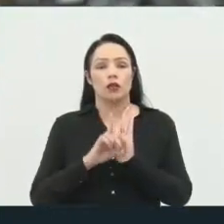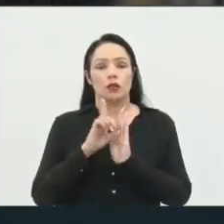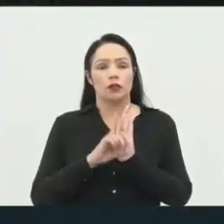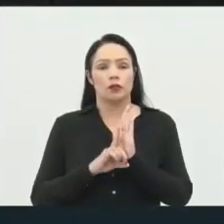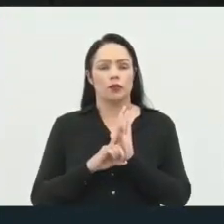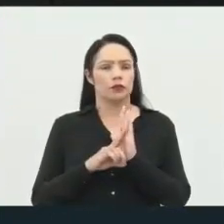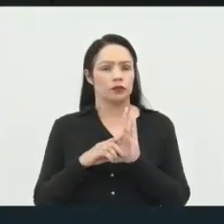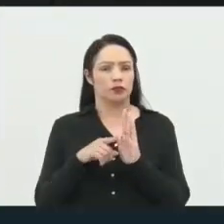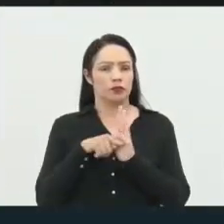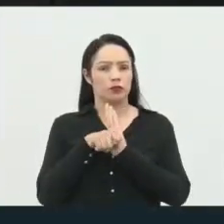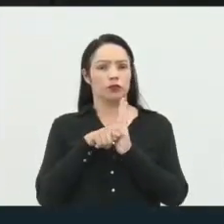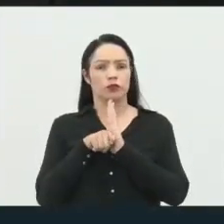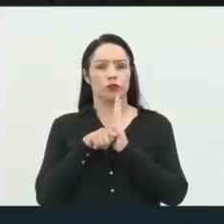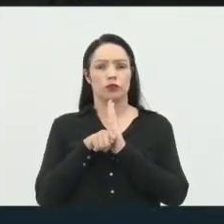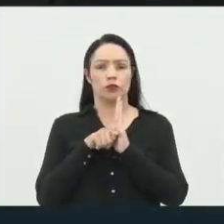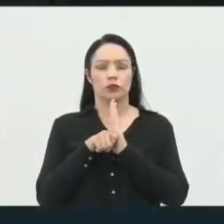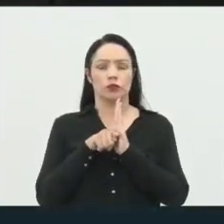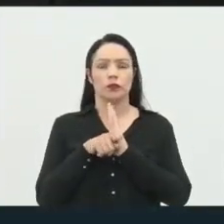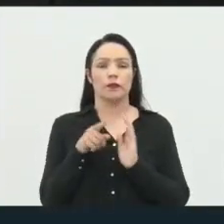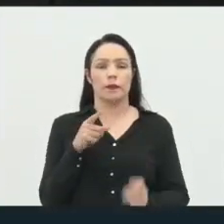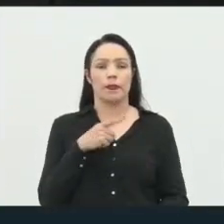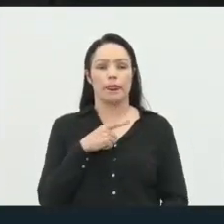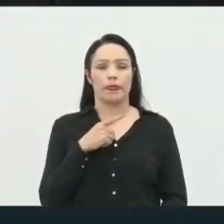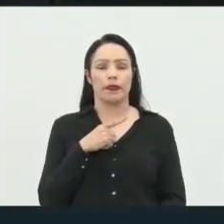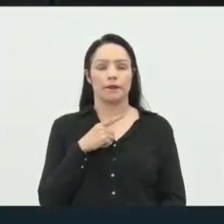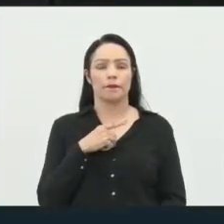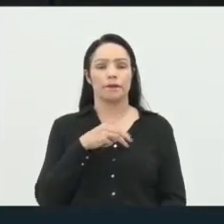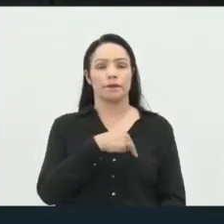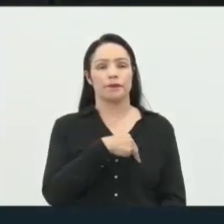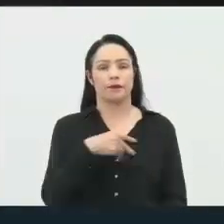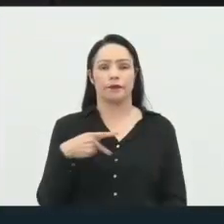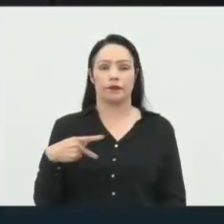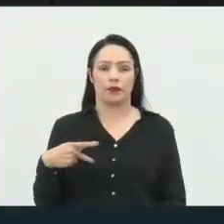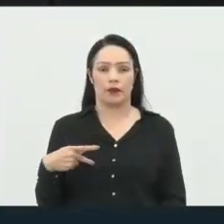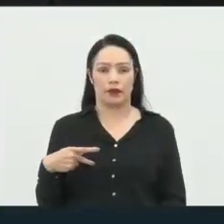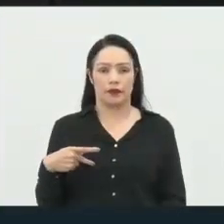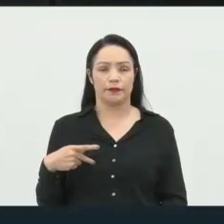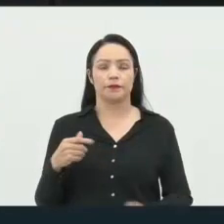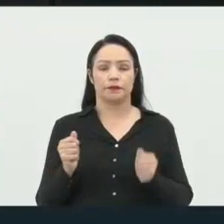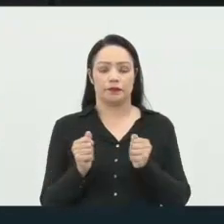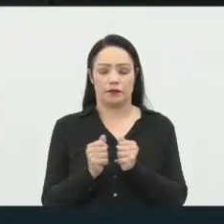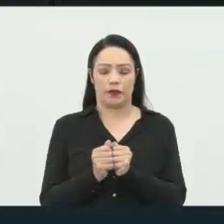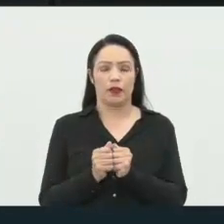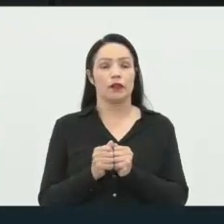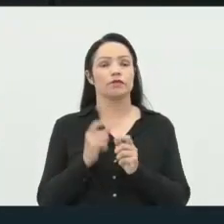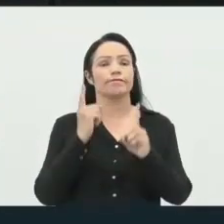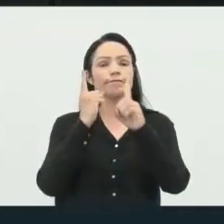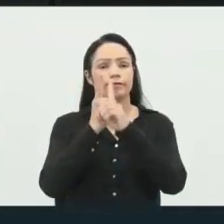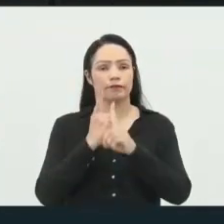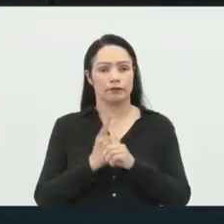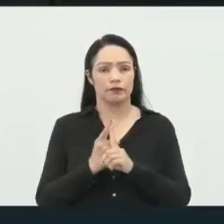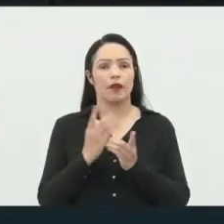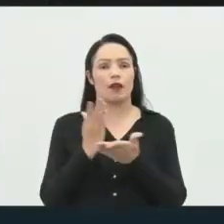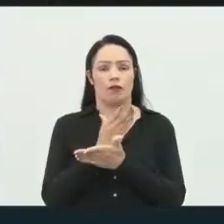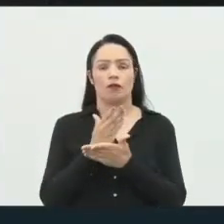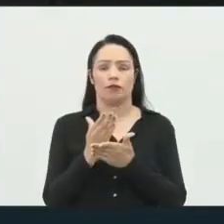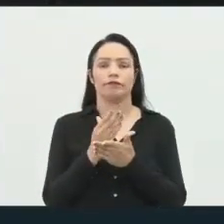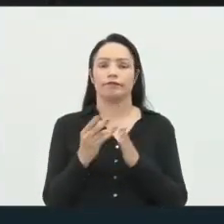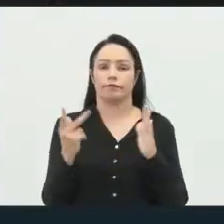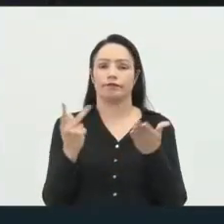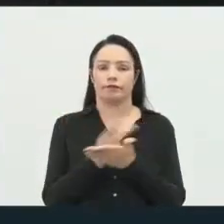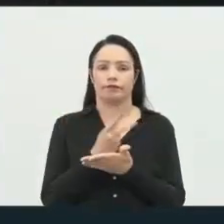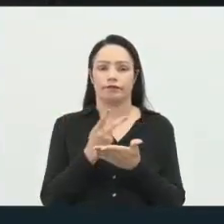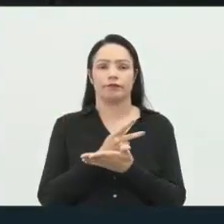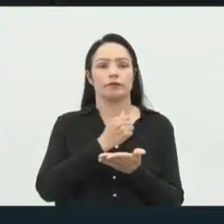investigação que eles estavam investigando através do ministério público e apurou algumas irregularidades nesse contrato eu vi aí uma